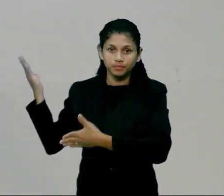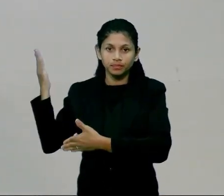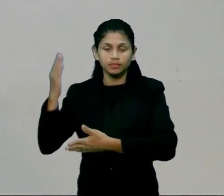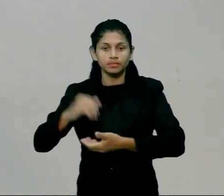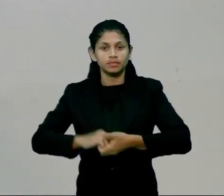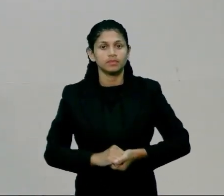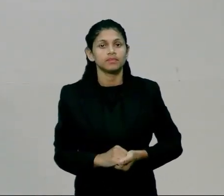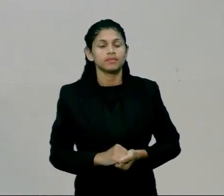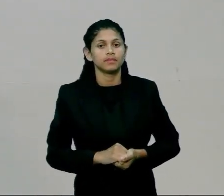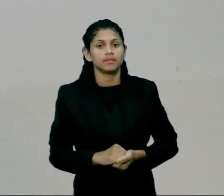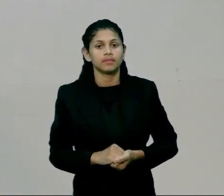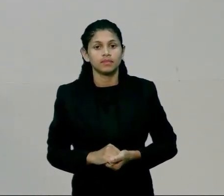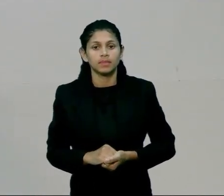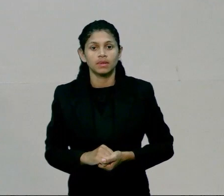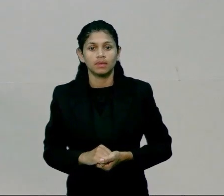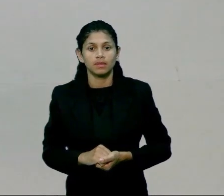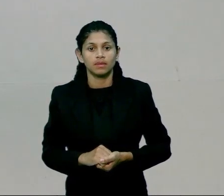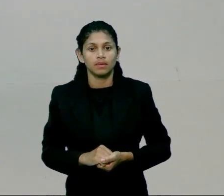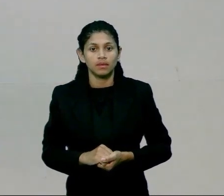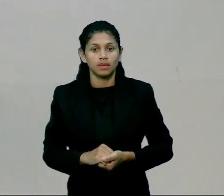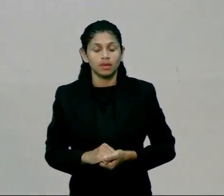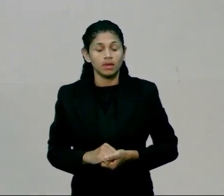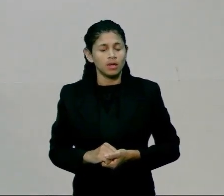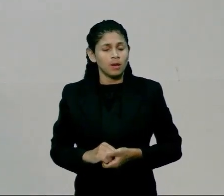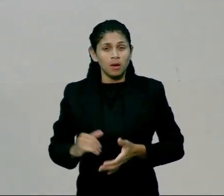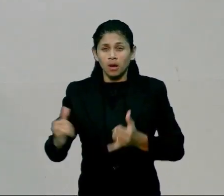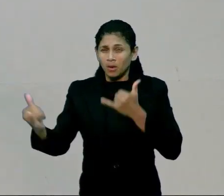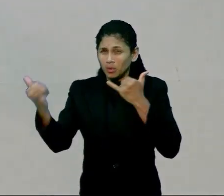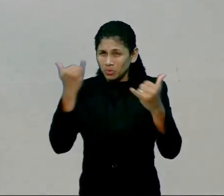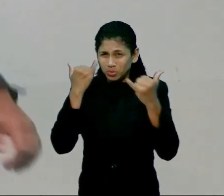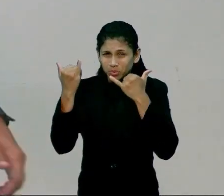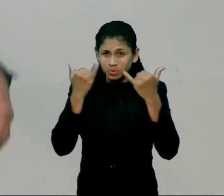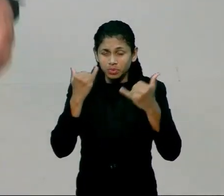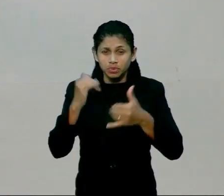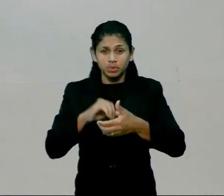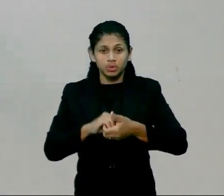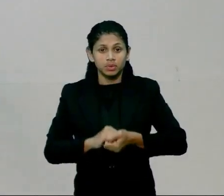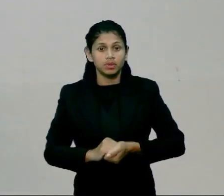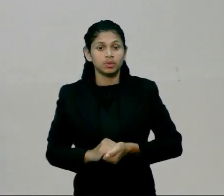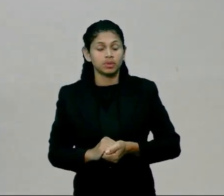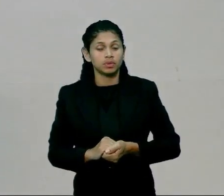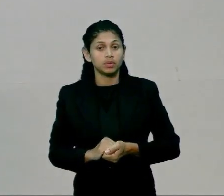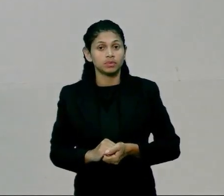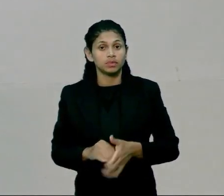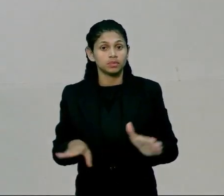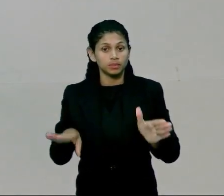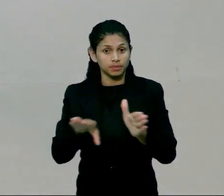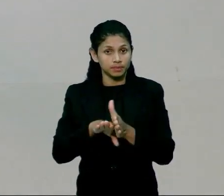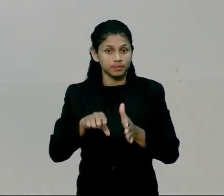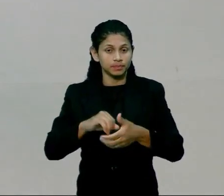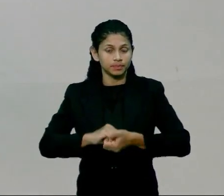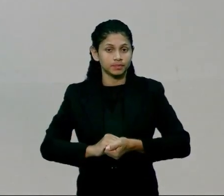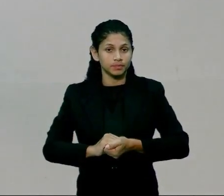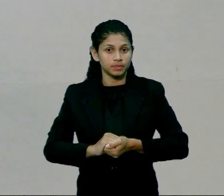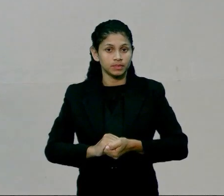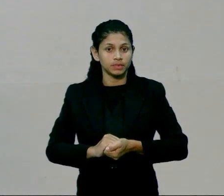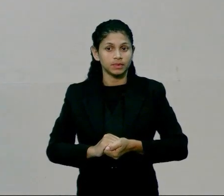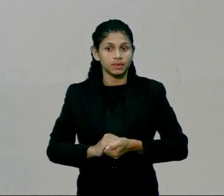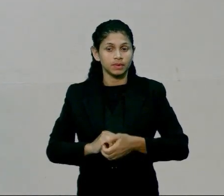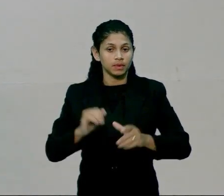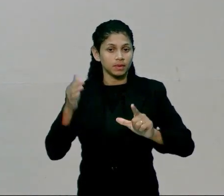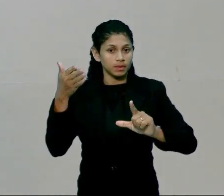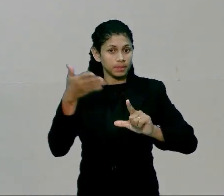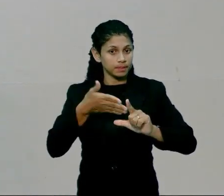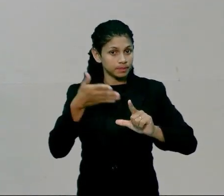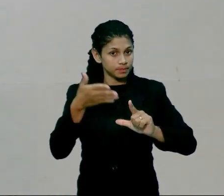vão dar uma surtada, dar uma bugada. Eu fico por aqui, vou encontrar o Jeremy, porque o Jeremy ainda vai me falar algumas coisas de músculo e tal, e a gente se vê